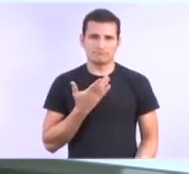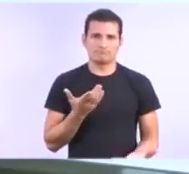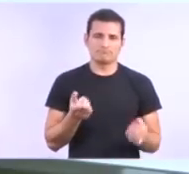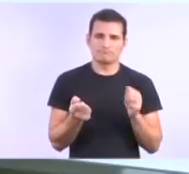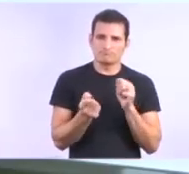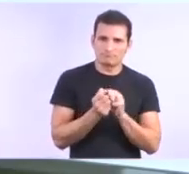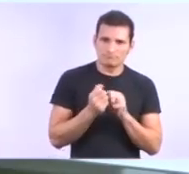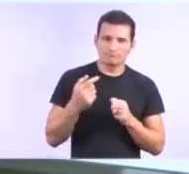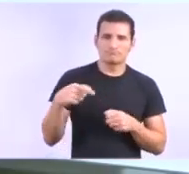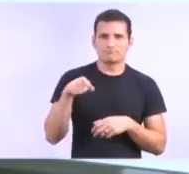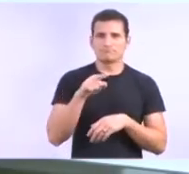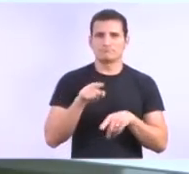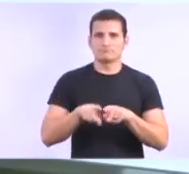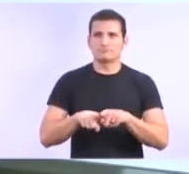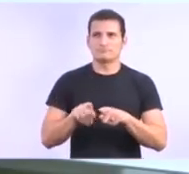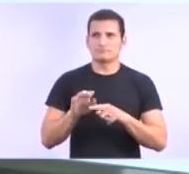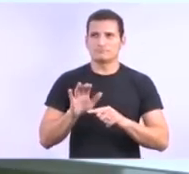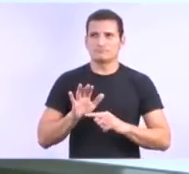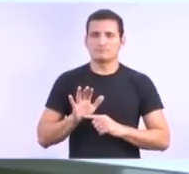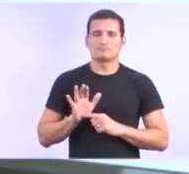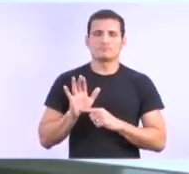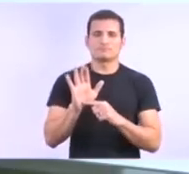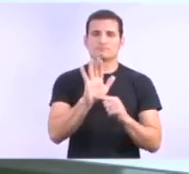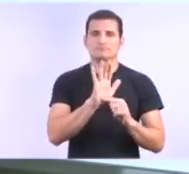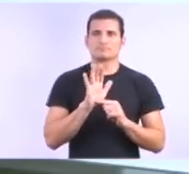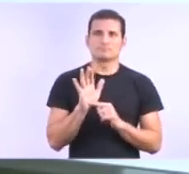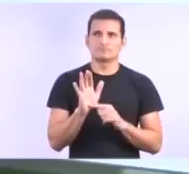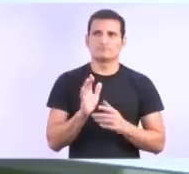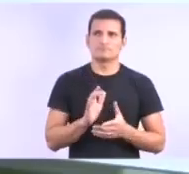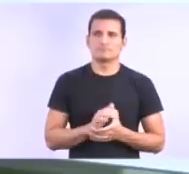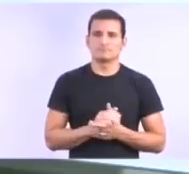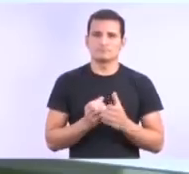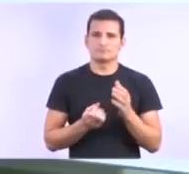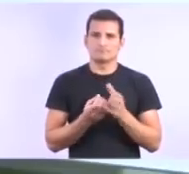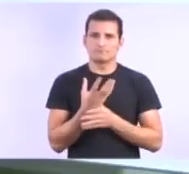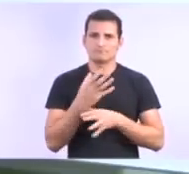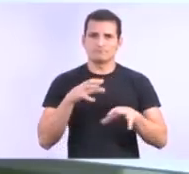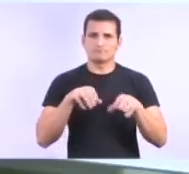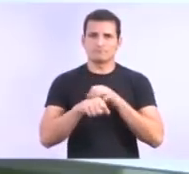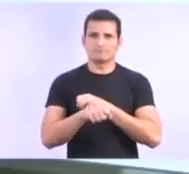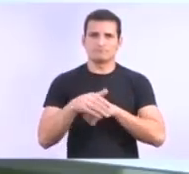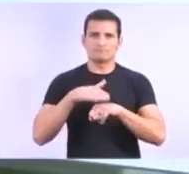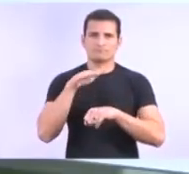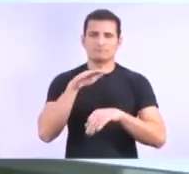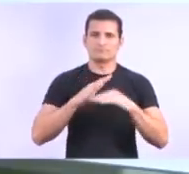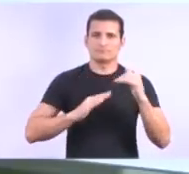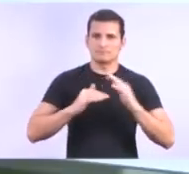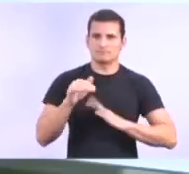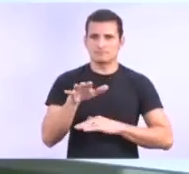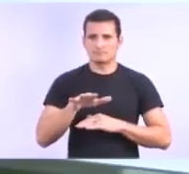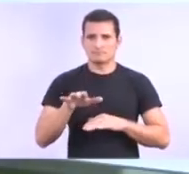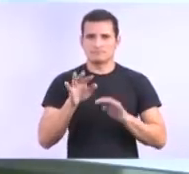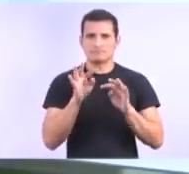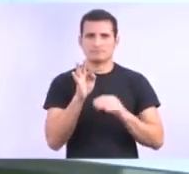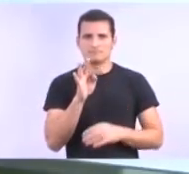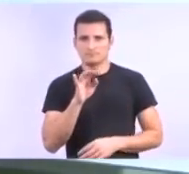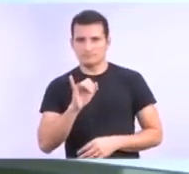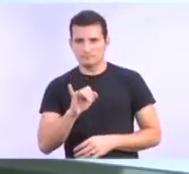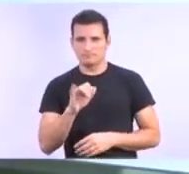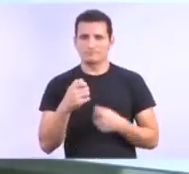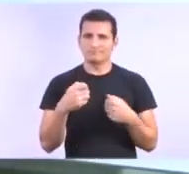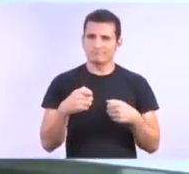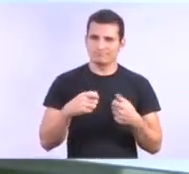estar ajudando, não é a criar, a formar mais profissionais nessa nossa área de TI. A gente está precisando